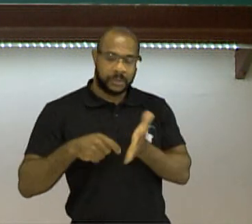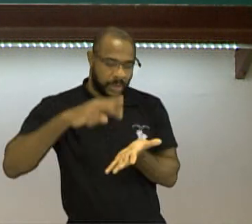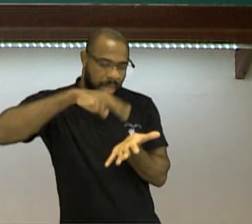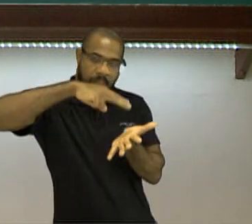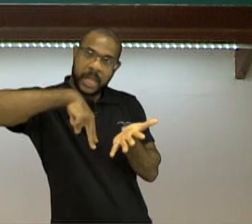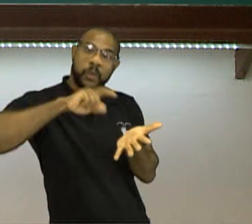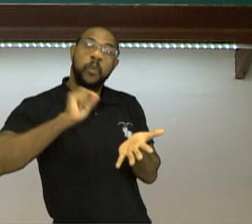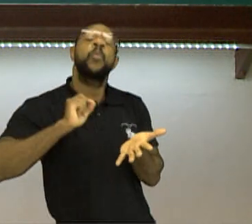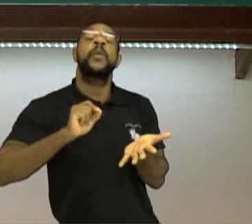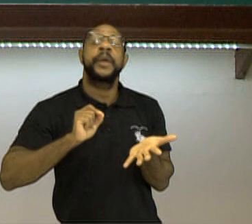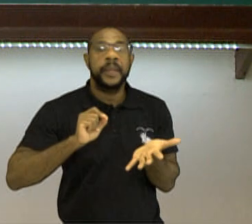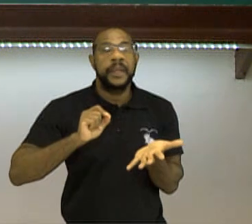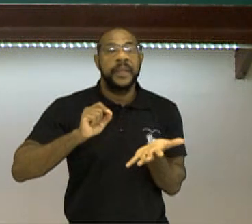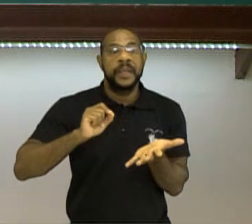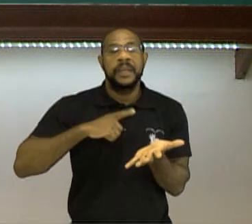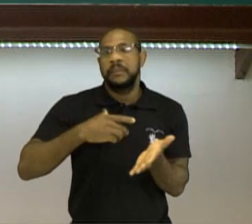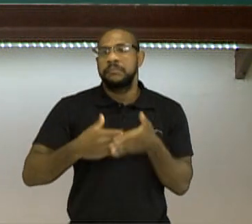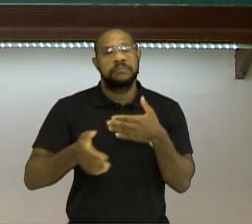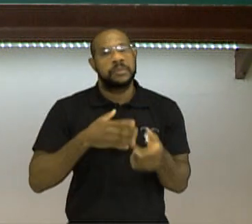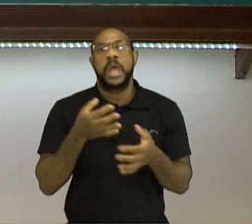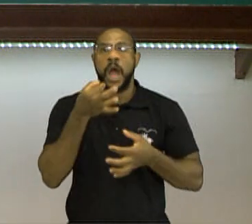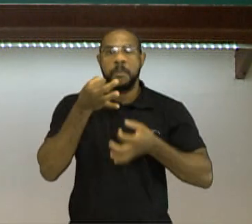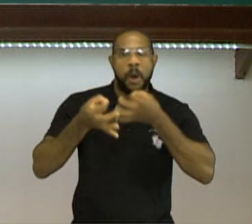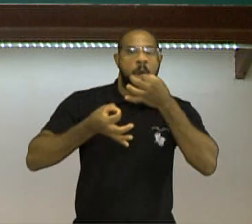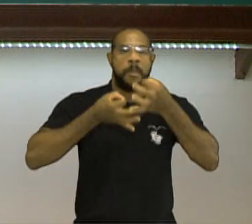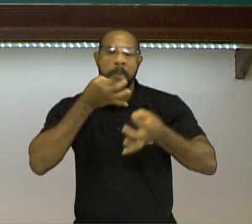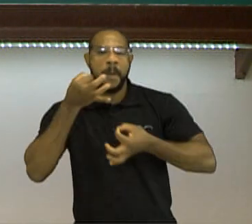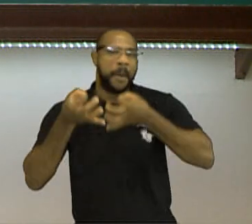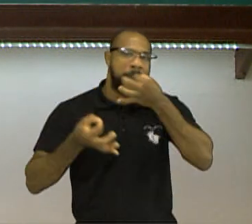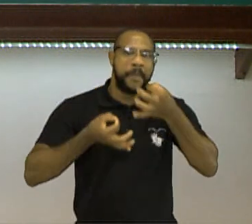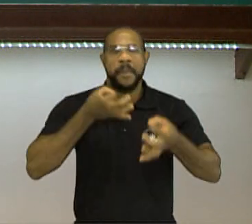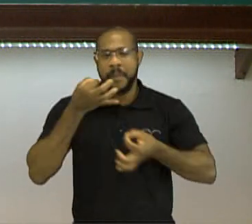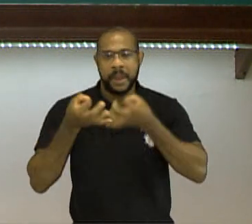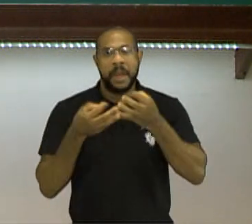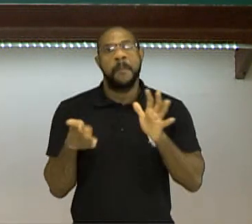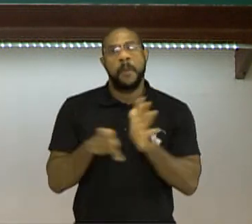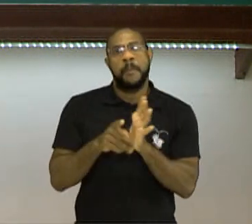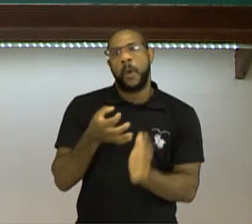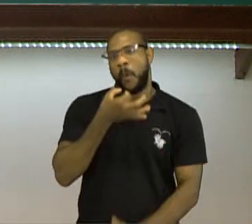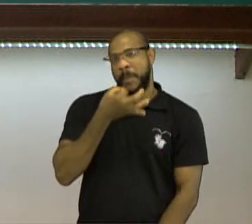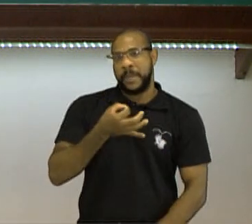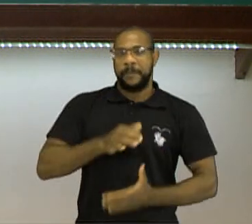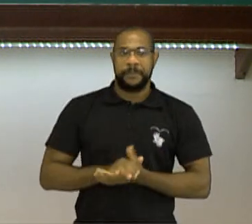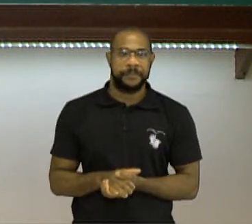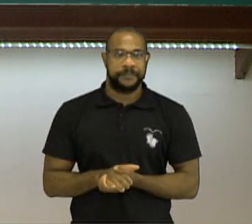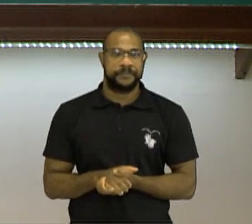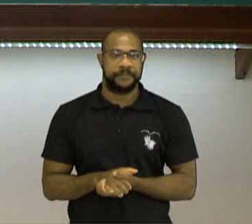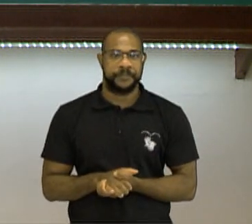seus leitores, por meio de argumentos sobre a sua opinião.